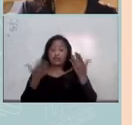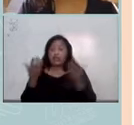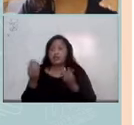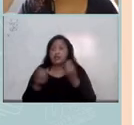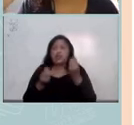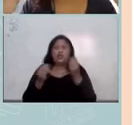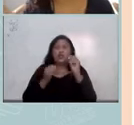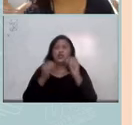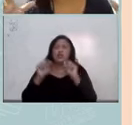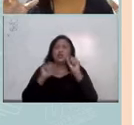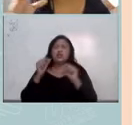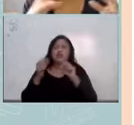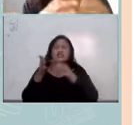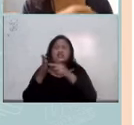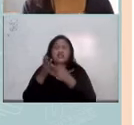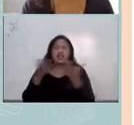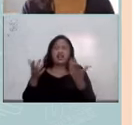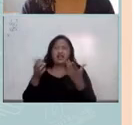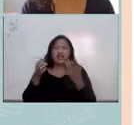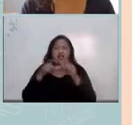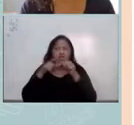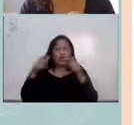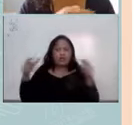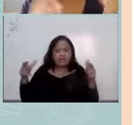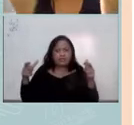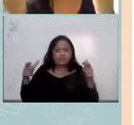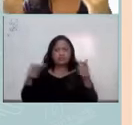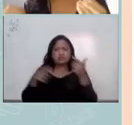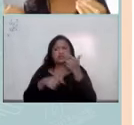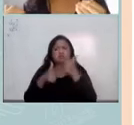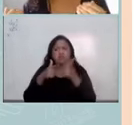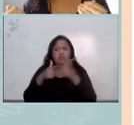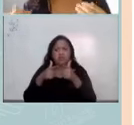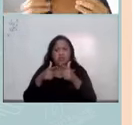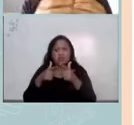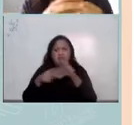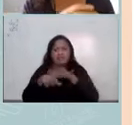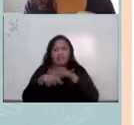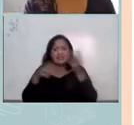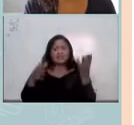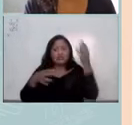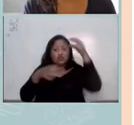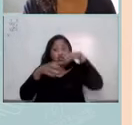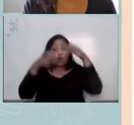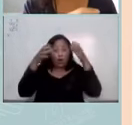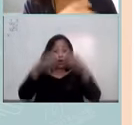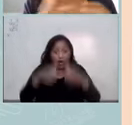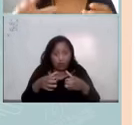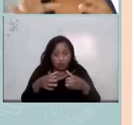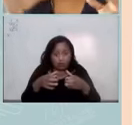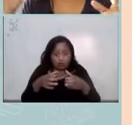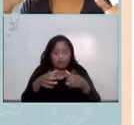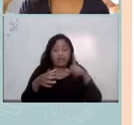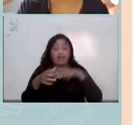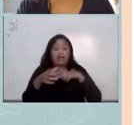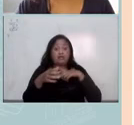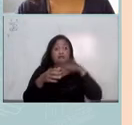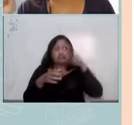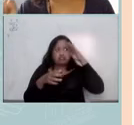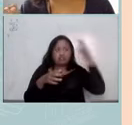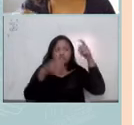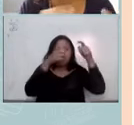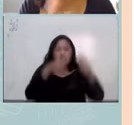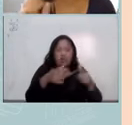aumento do número de casos, mas de uma forma mais localizada. Então, antes de ter a epidemia, a gente começa com um surto. Então, por exemplo,